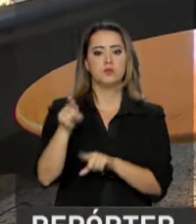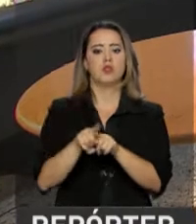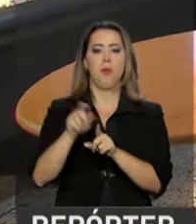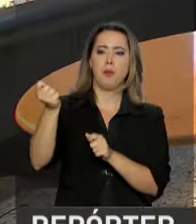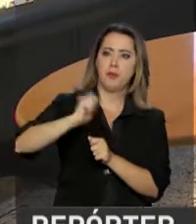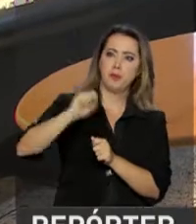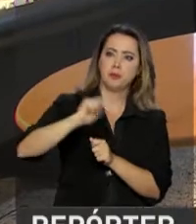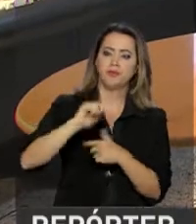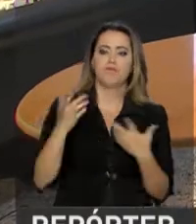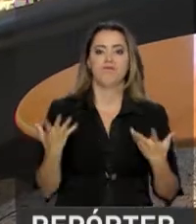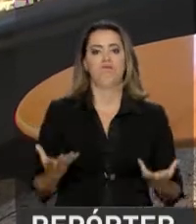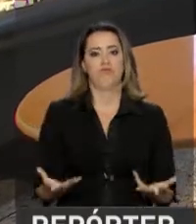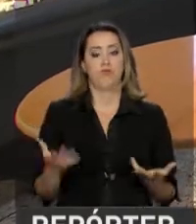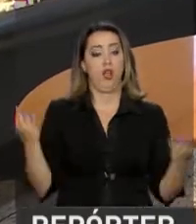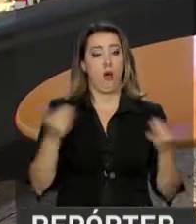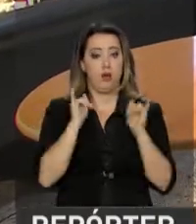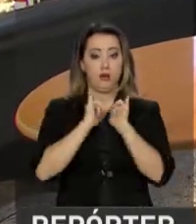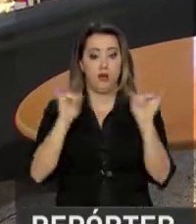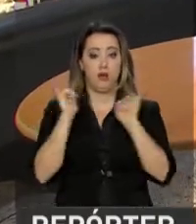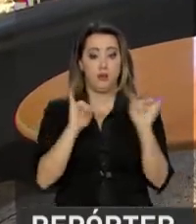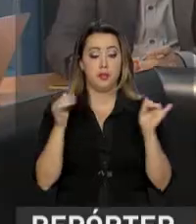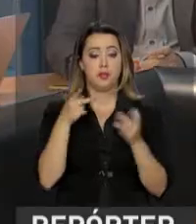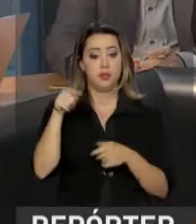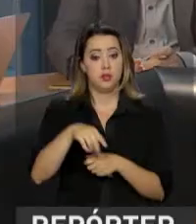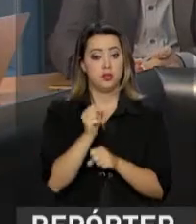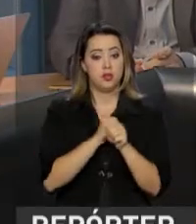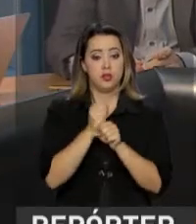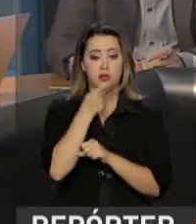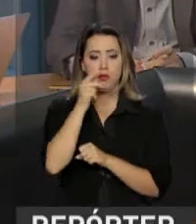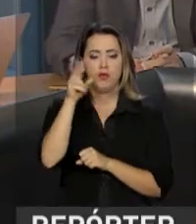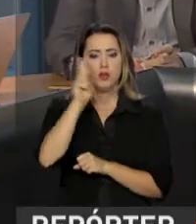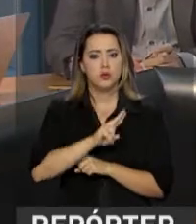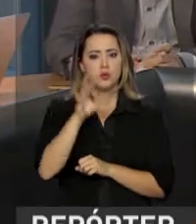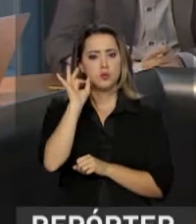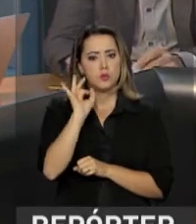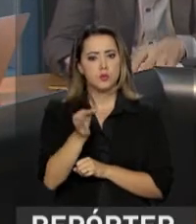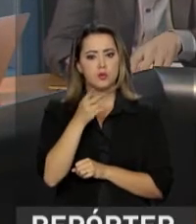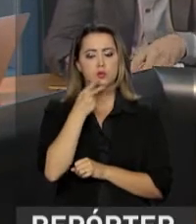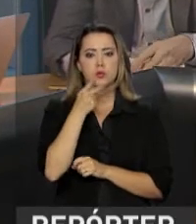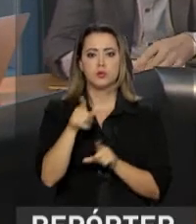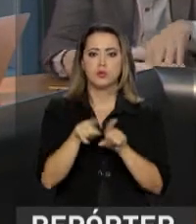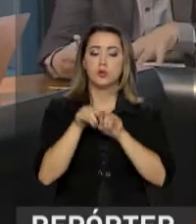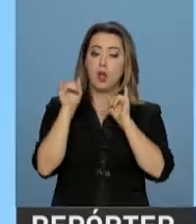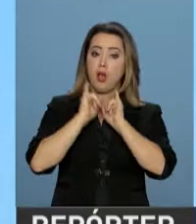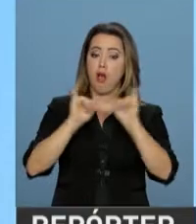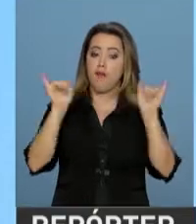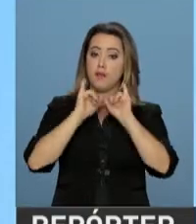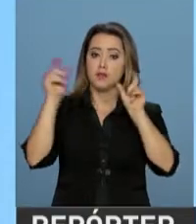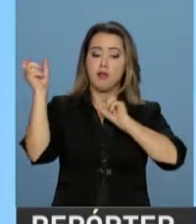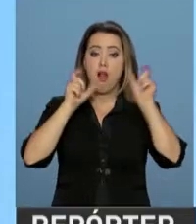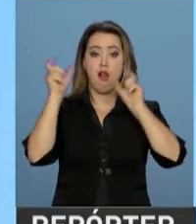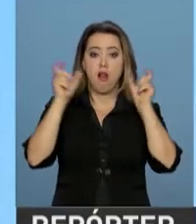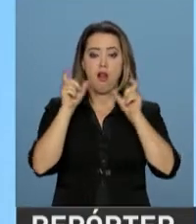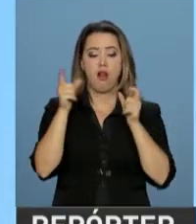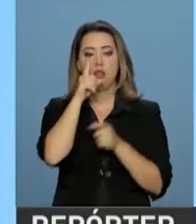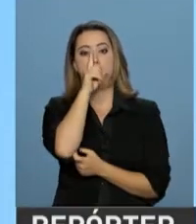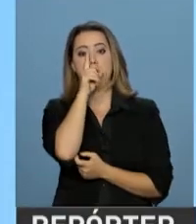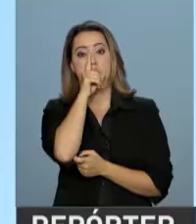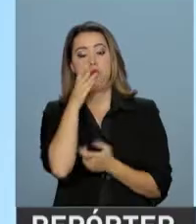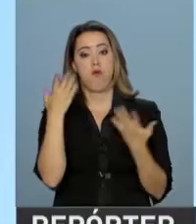campanha deste ano que aborda o uso consciente da energia elétrica além de alertar para os riscos